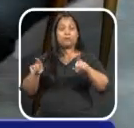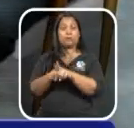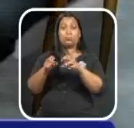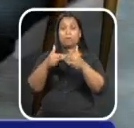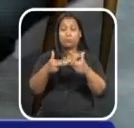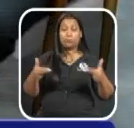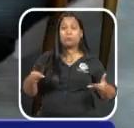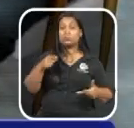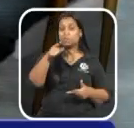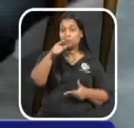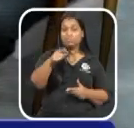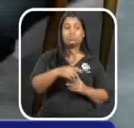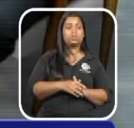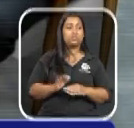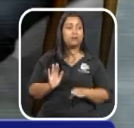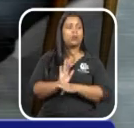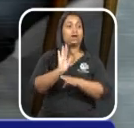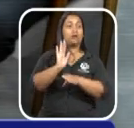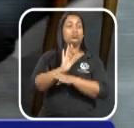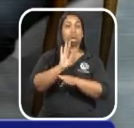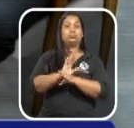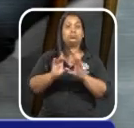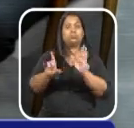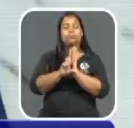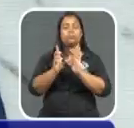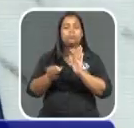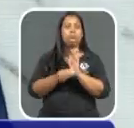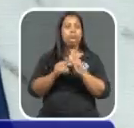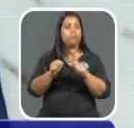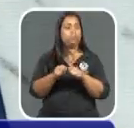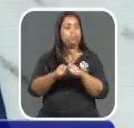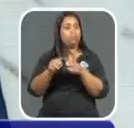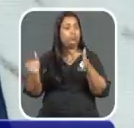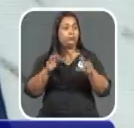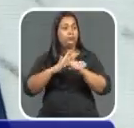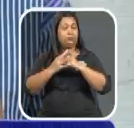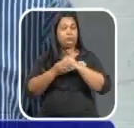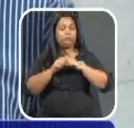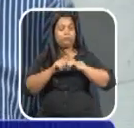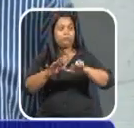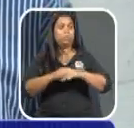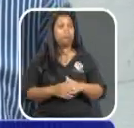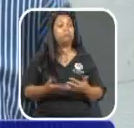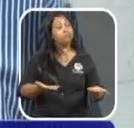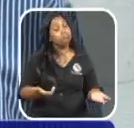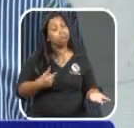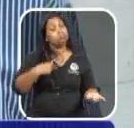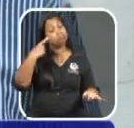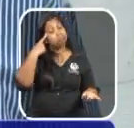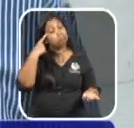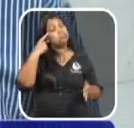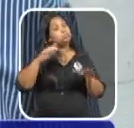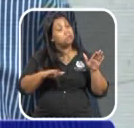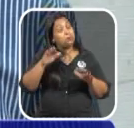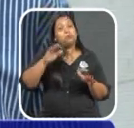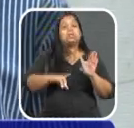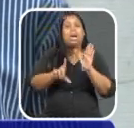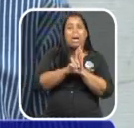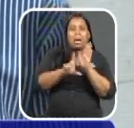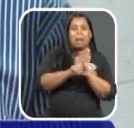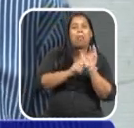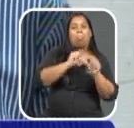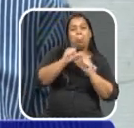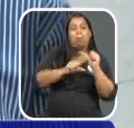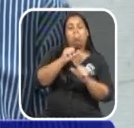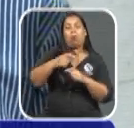algo que o senhor ajudou a regulamentar, né, durante a pandemia. Eu creio que talvez uma reformulação das leis no